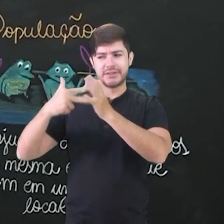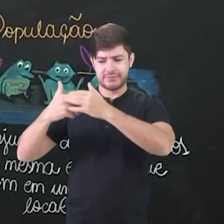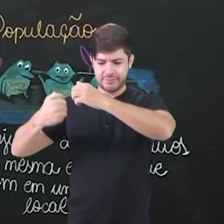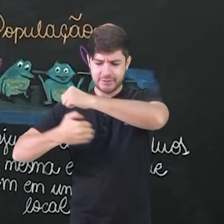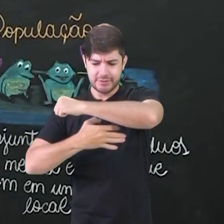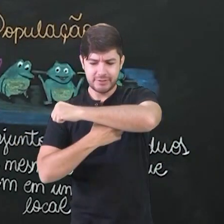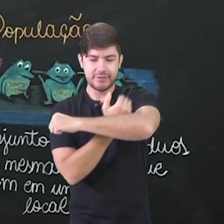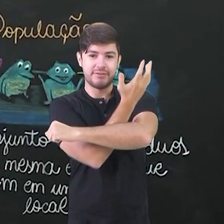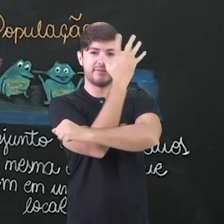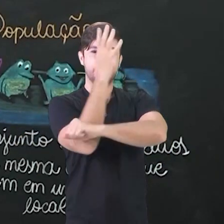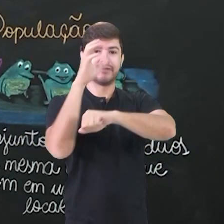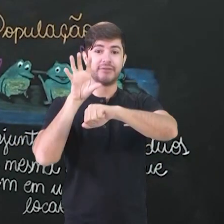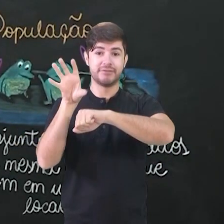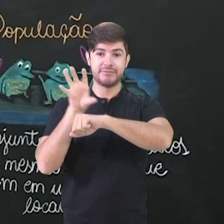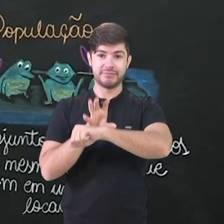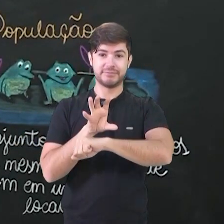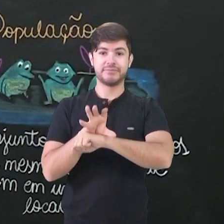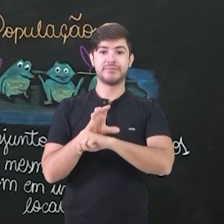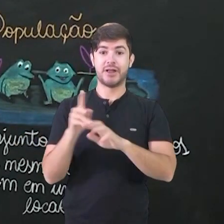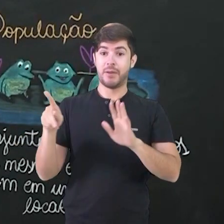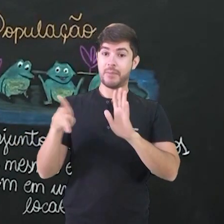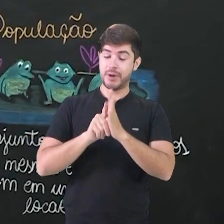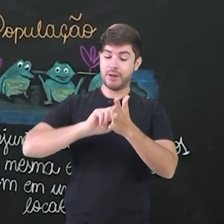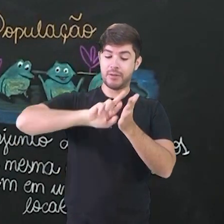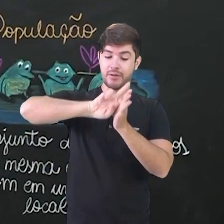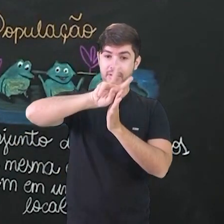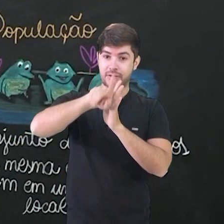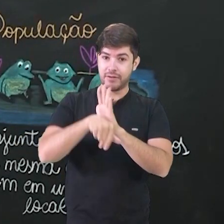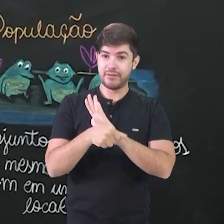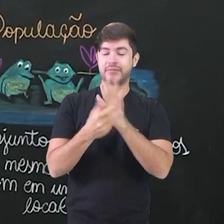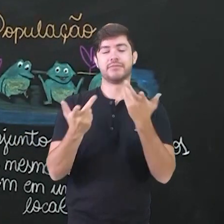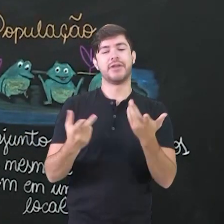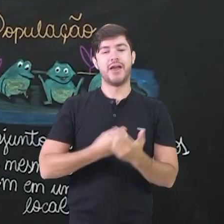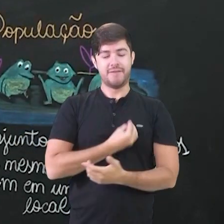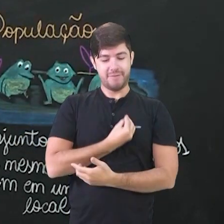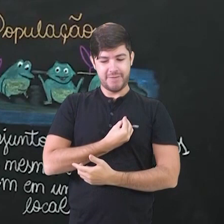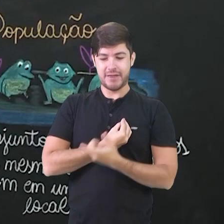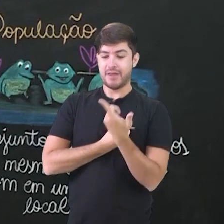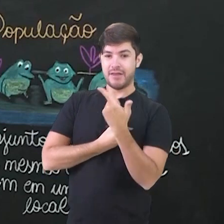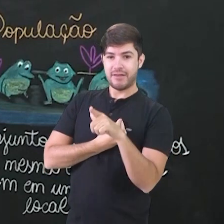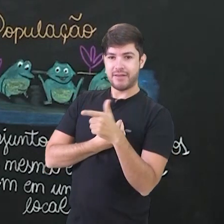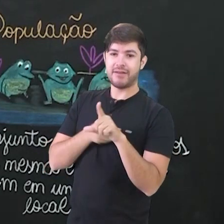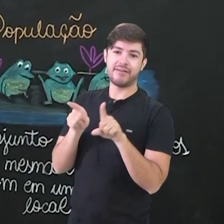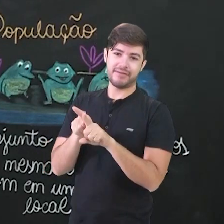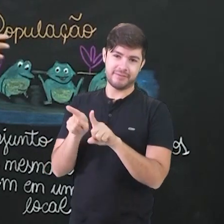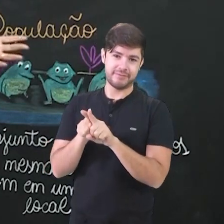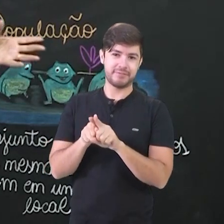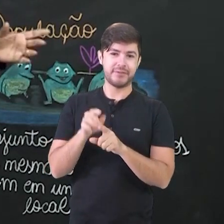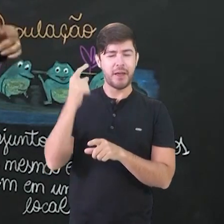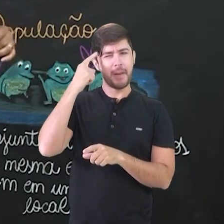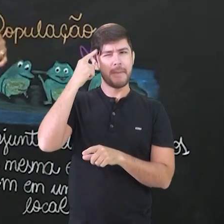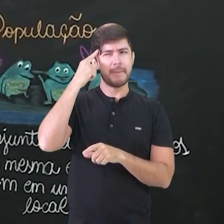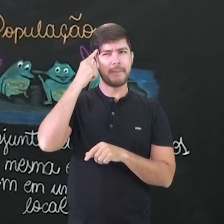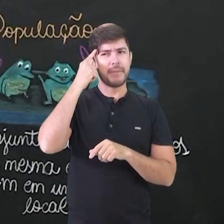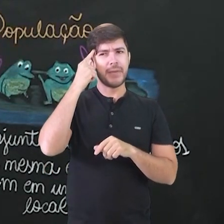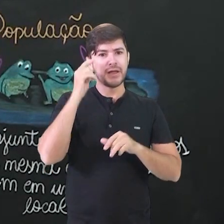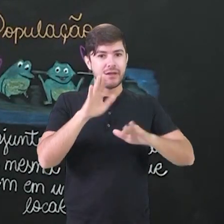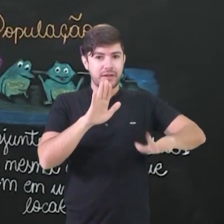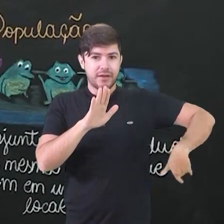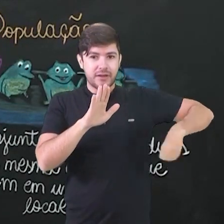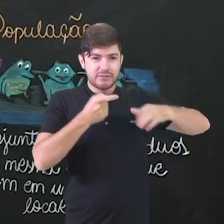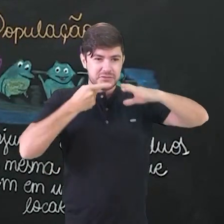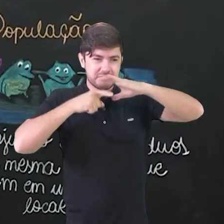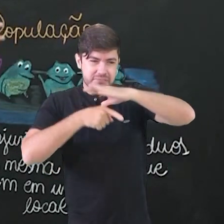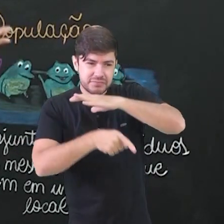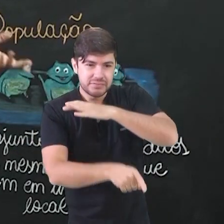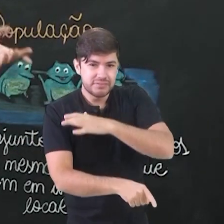ecossistema, com características dela, vivas e não vivas. Pensa no oceano, é um outro